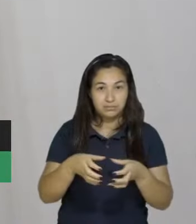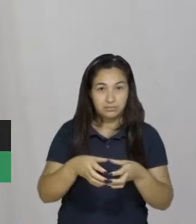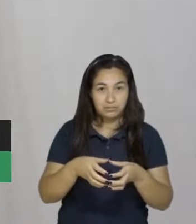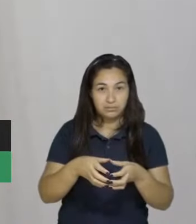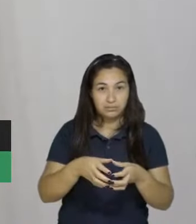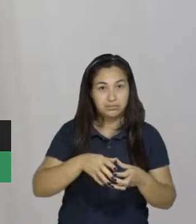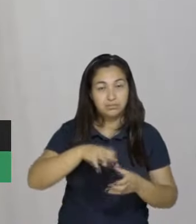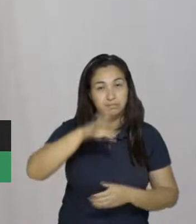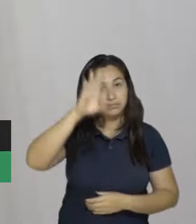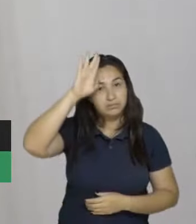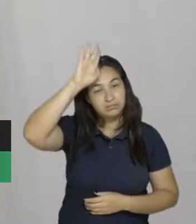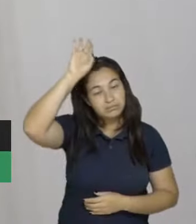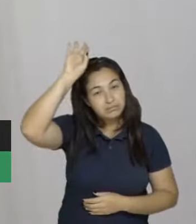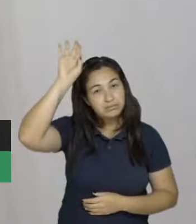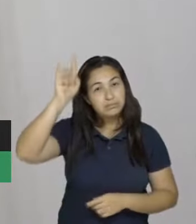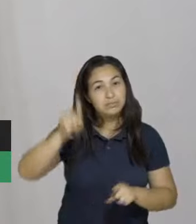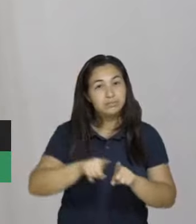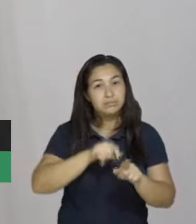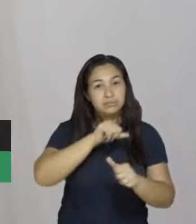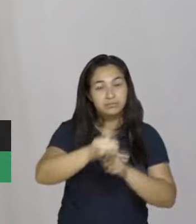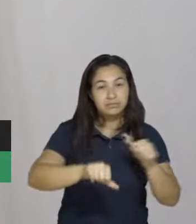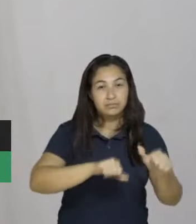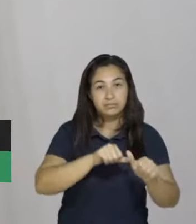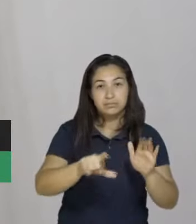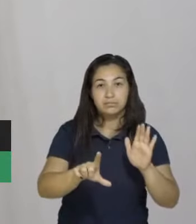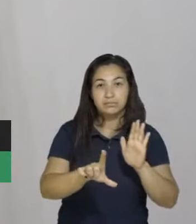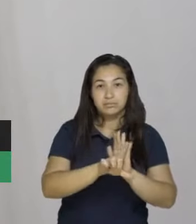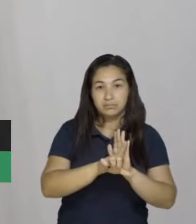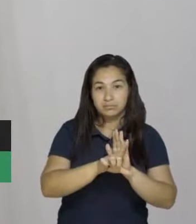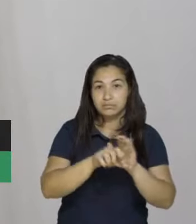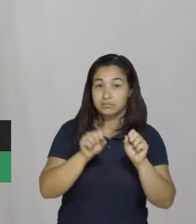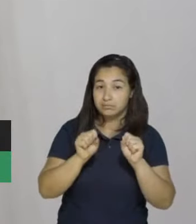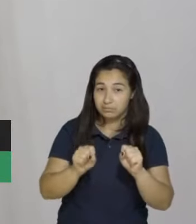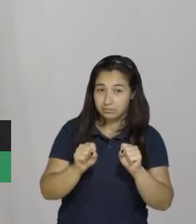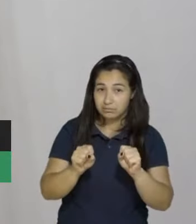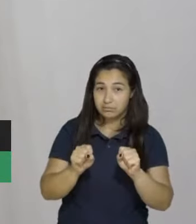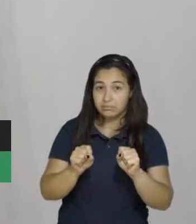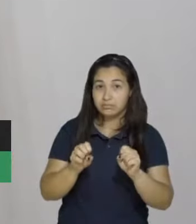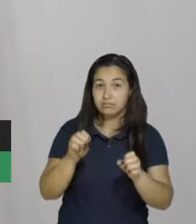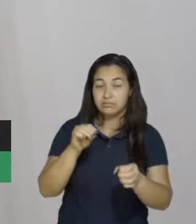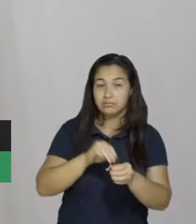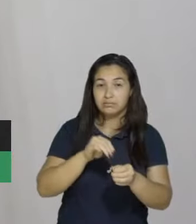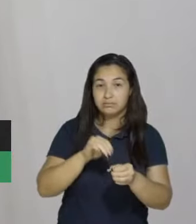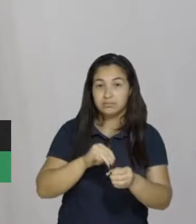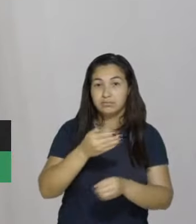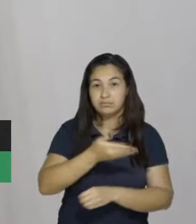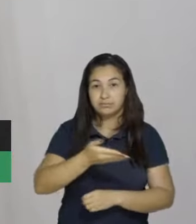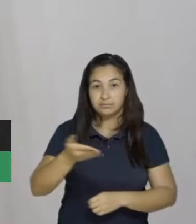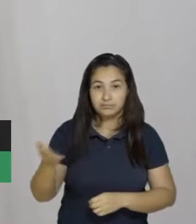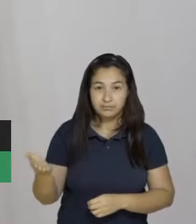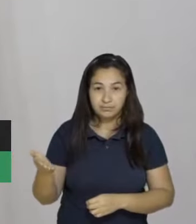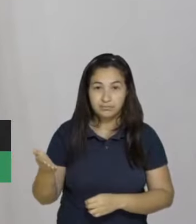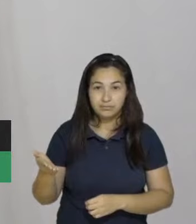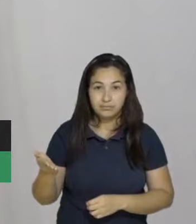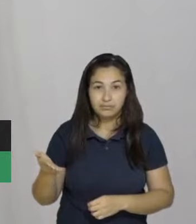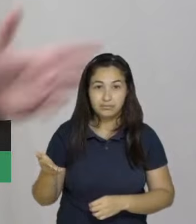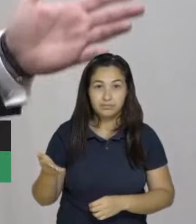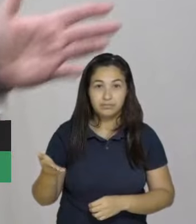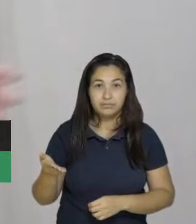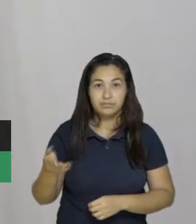e protocolei a alteração da lei, que possibilitará aos municípios, prefeito Camilo,